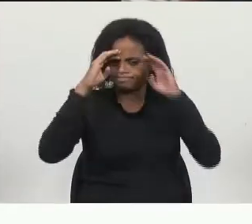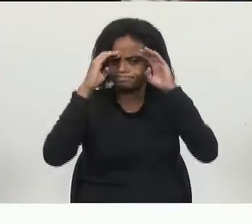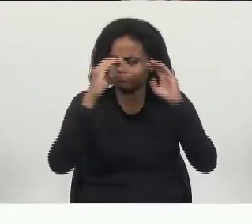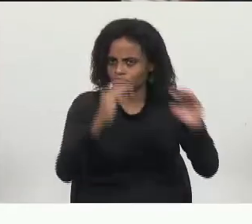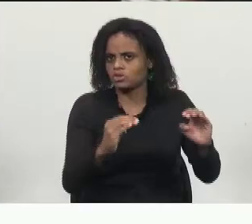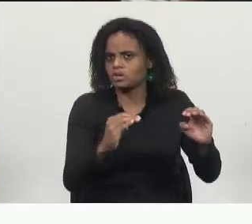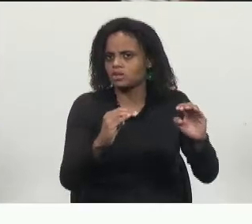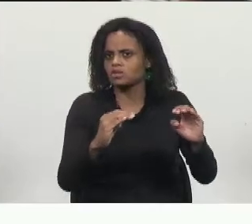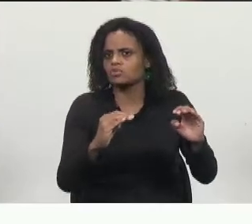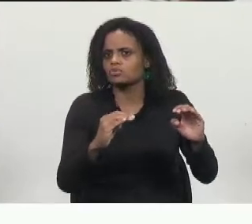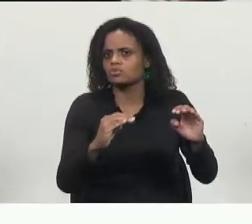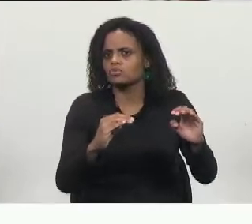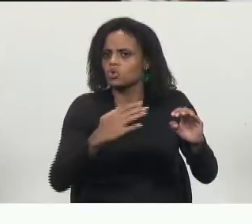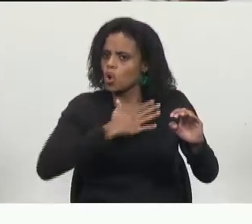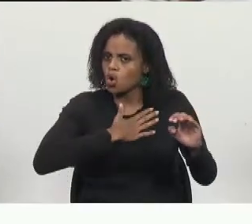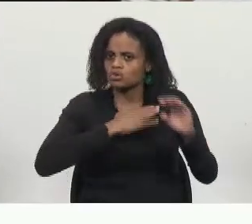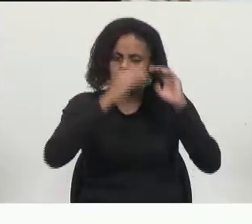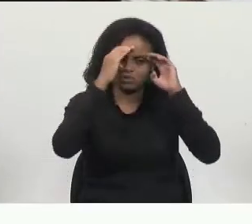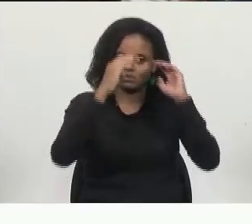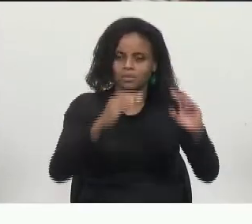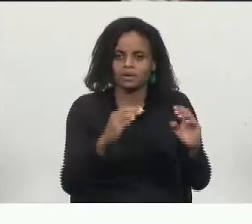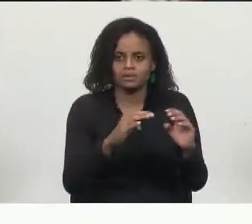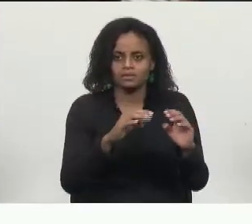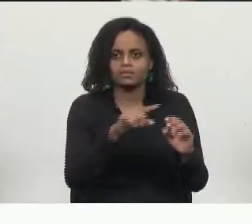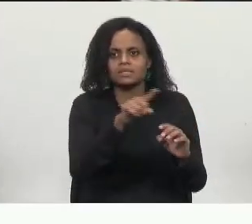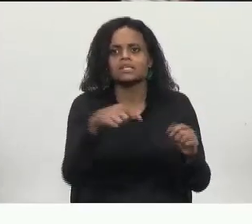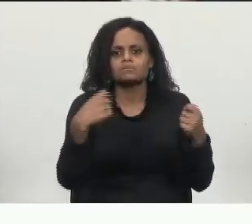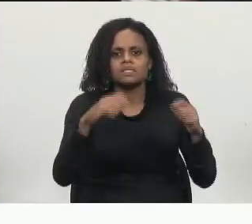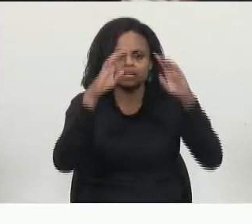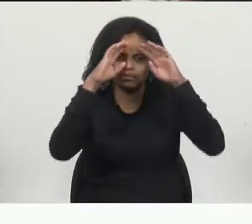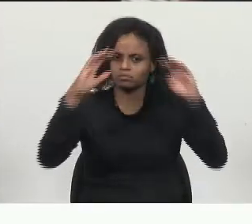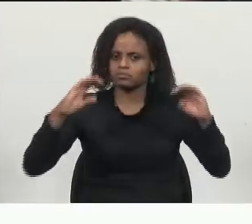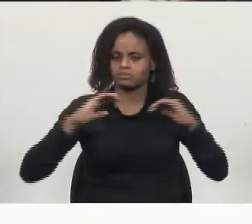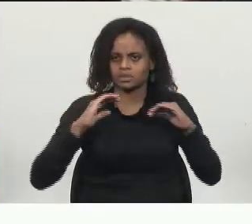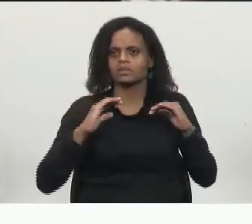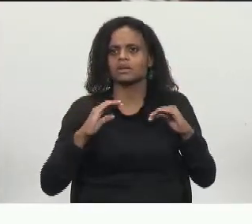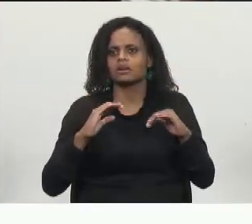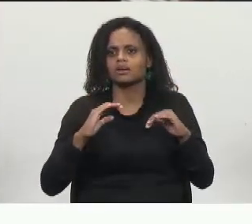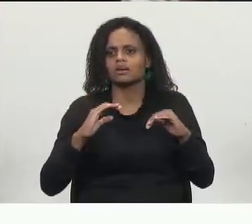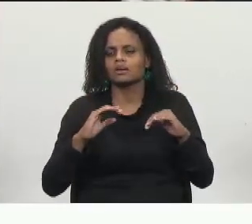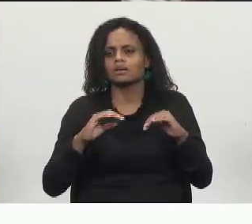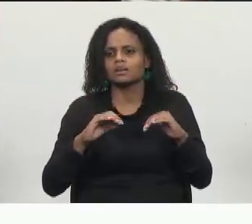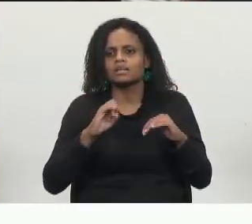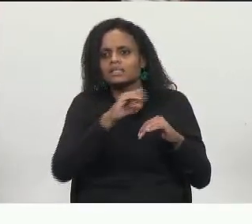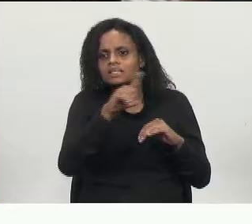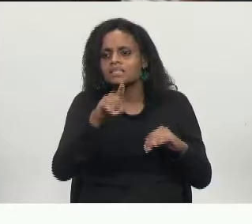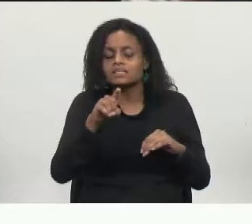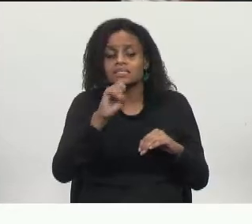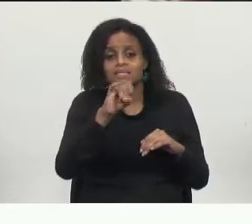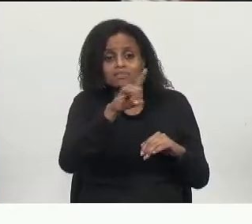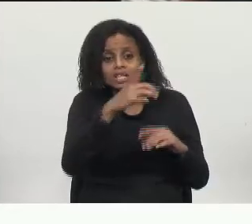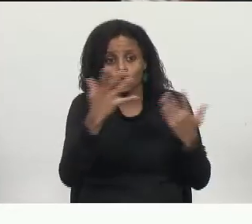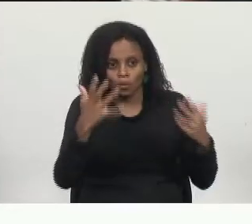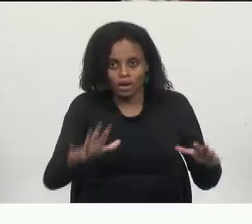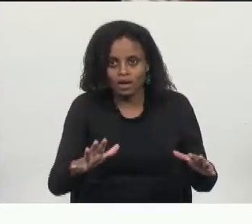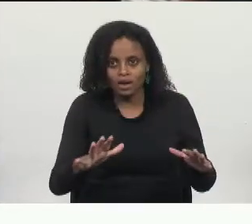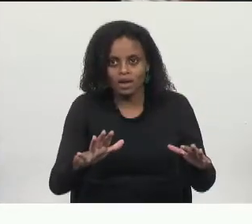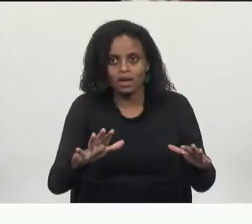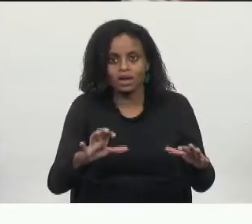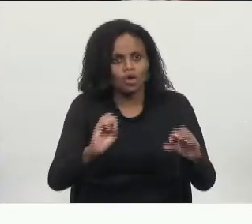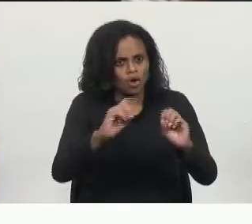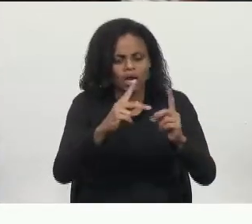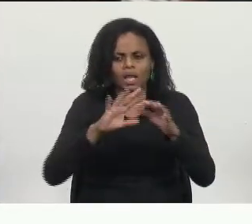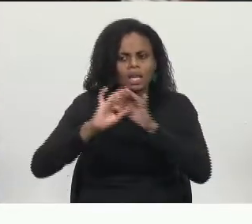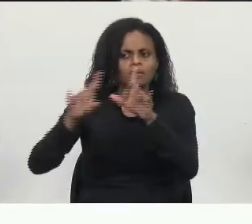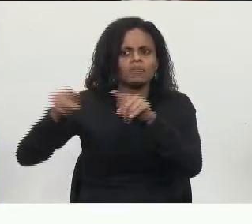cara muito respeitador, gosto de respeitar as pessoas, mas eles também têm que passar a respeitar também, deixar algumas coisas. Se você não quer, muito bem foi colocado aqui, se você não quer, irmão, deixa